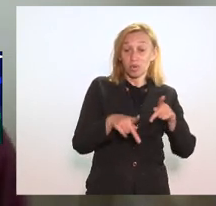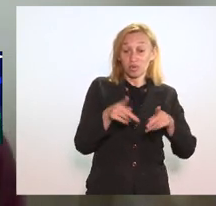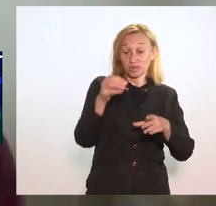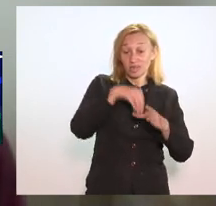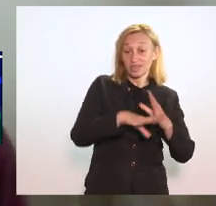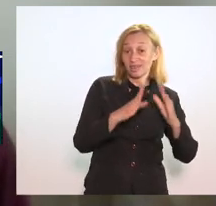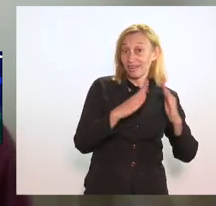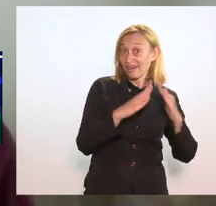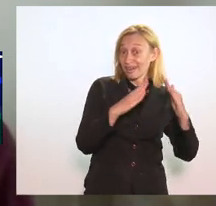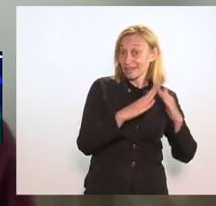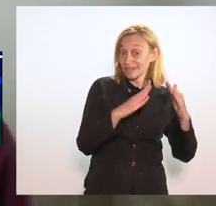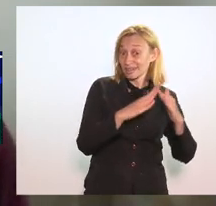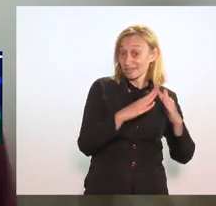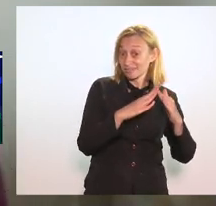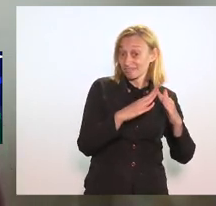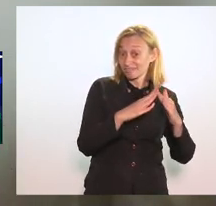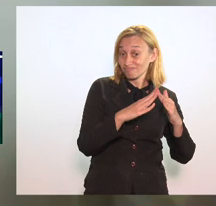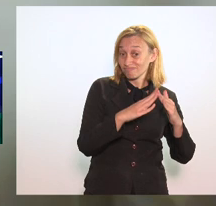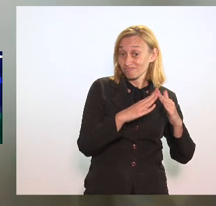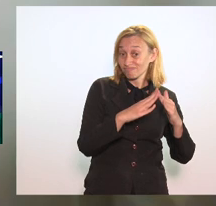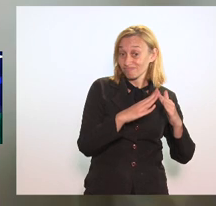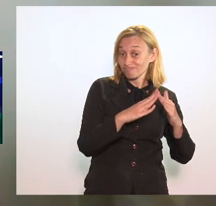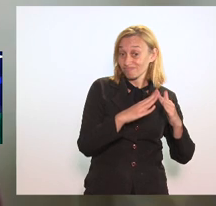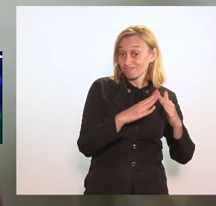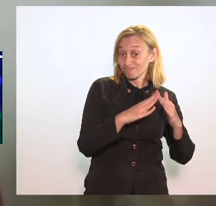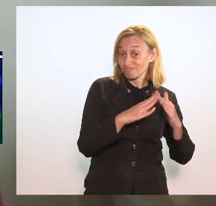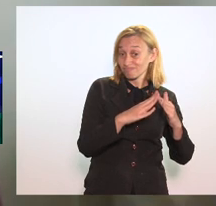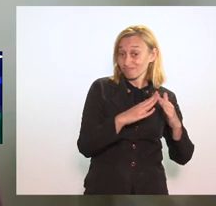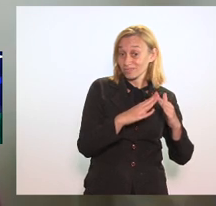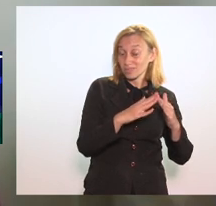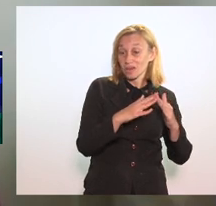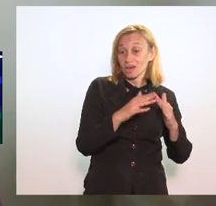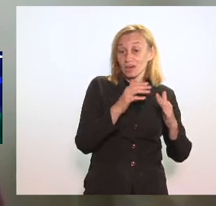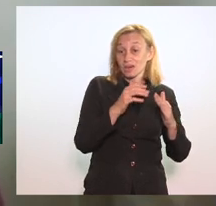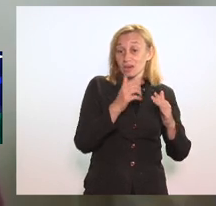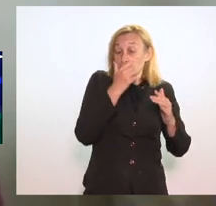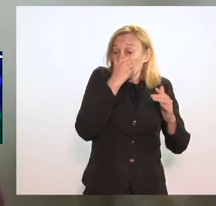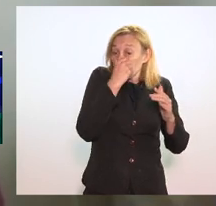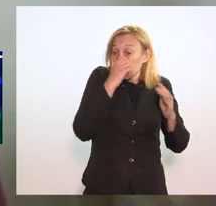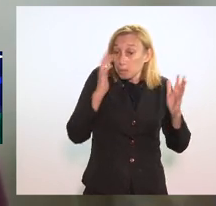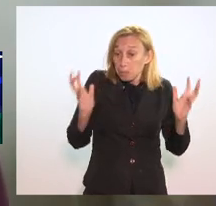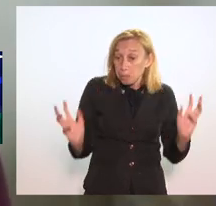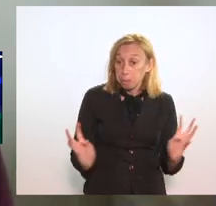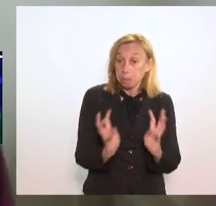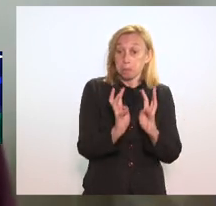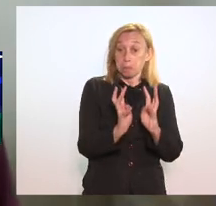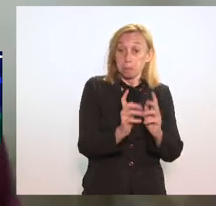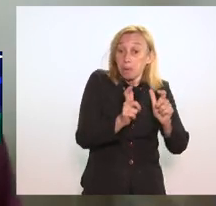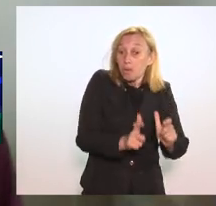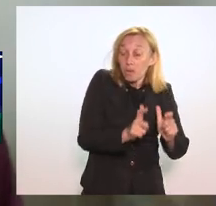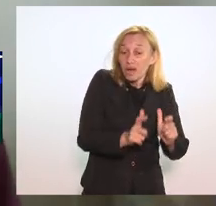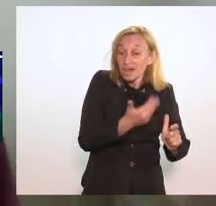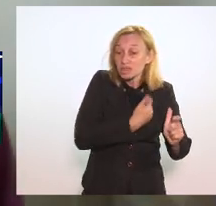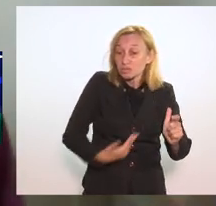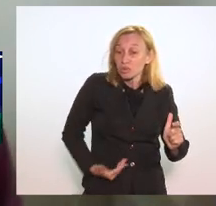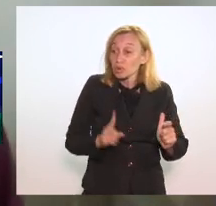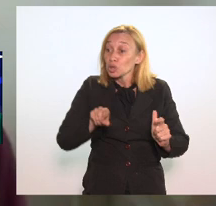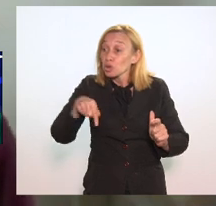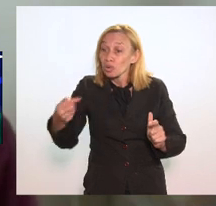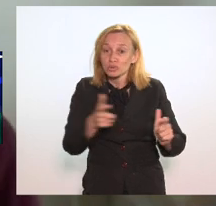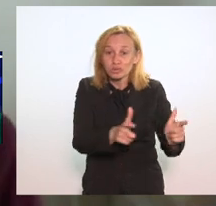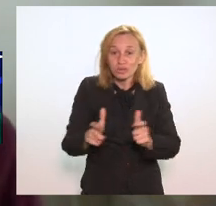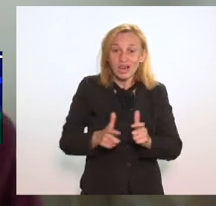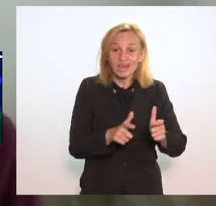casa e se aglomeram nos espaços públicos e outros